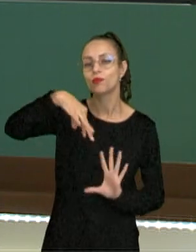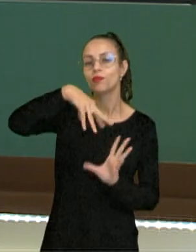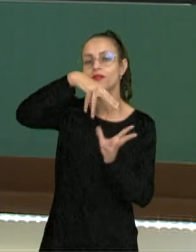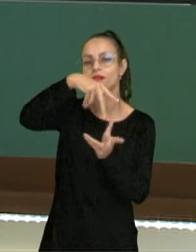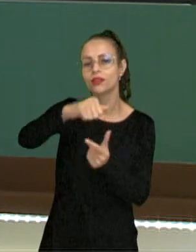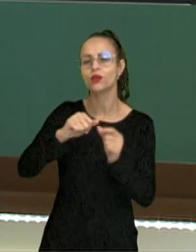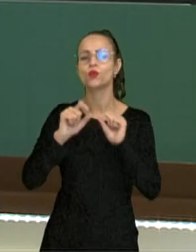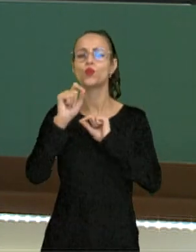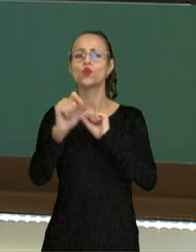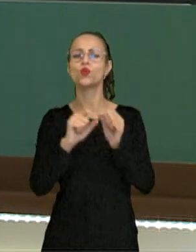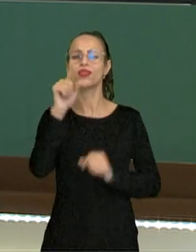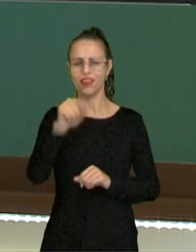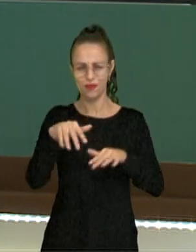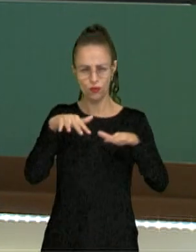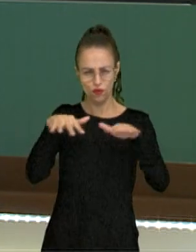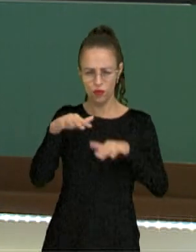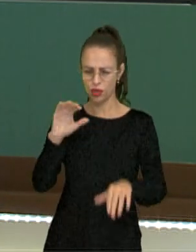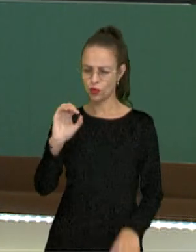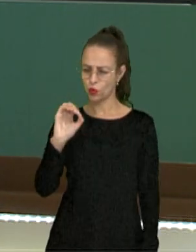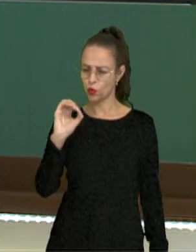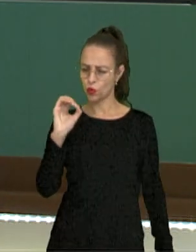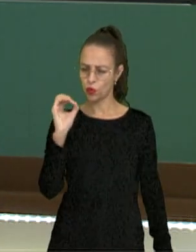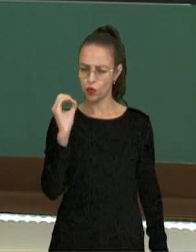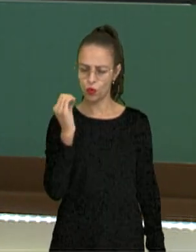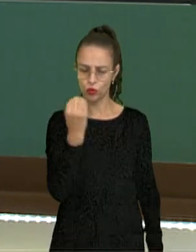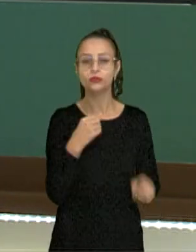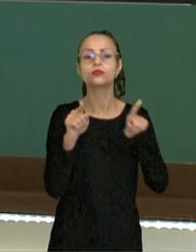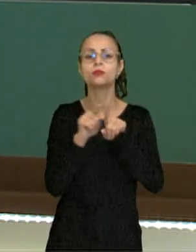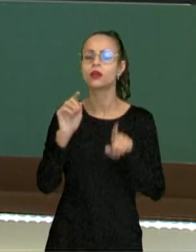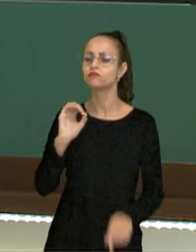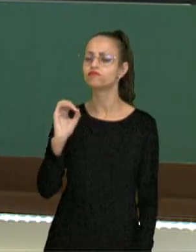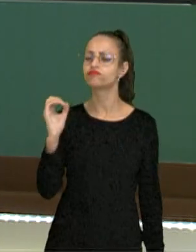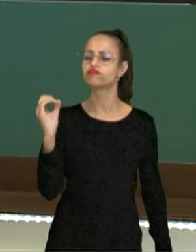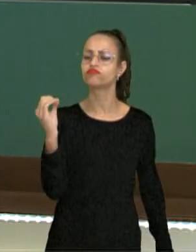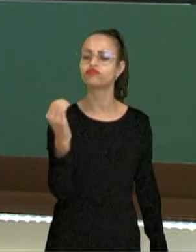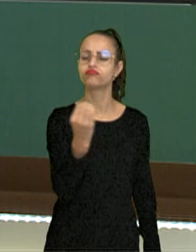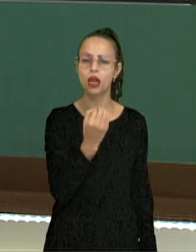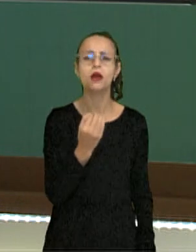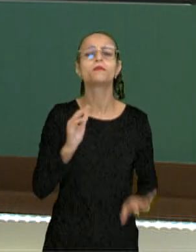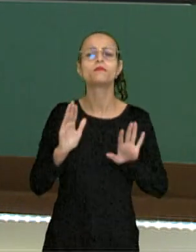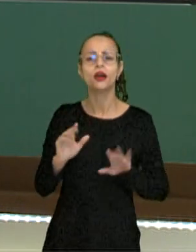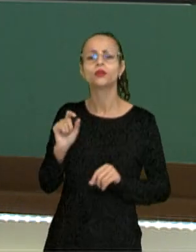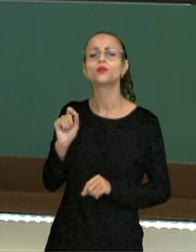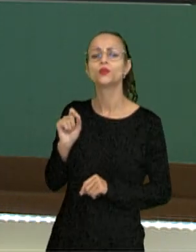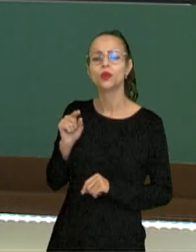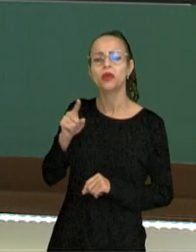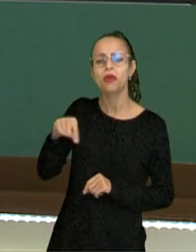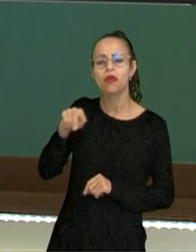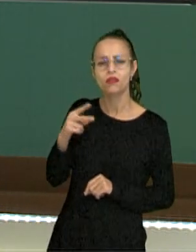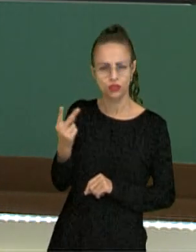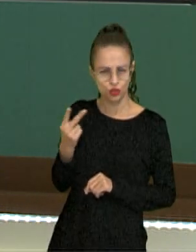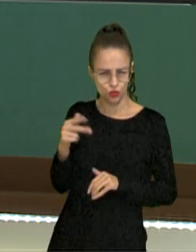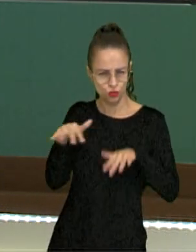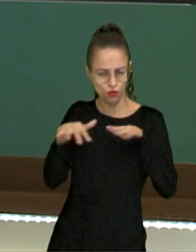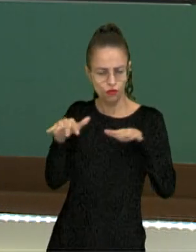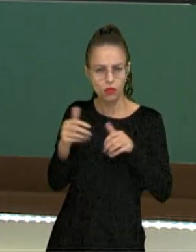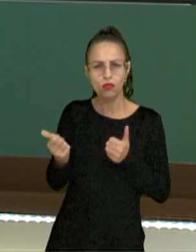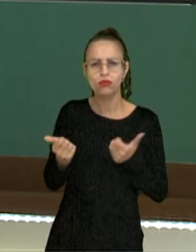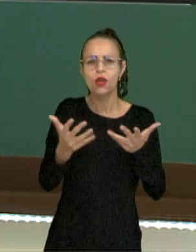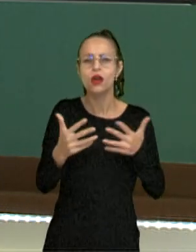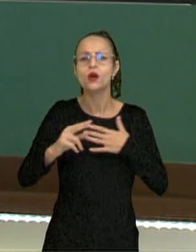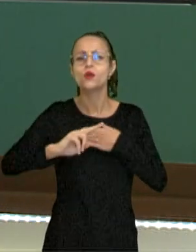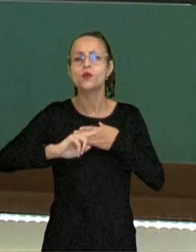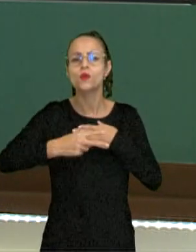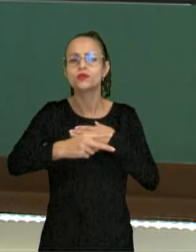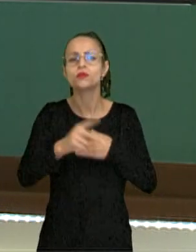entender o que são os movimentos, eu tenho que entender o que ele gera de consequências no meu dia a dia, por exemplo. Isso é